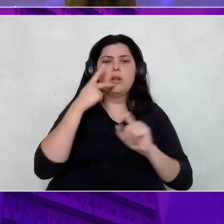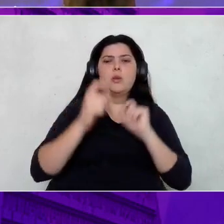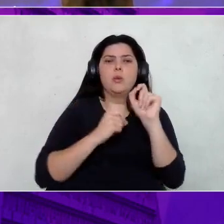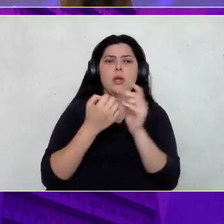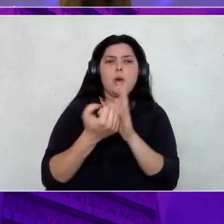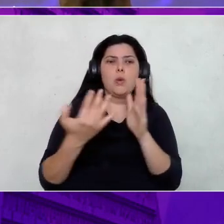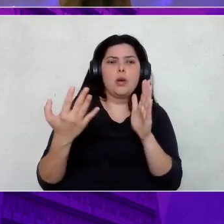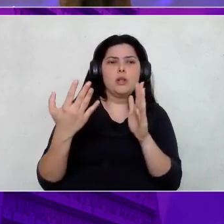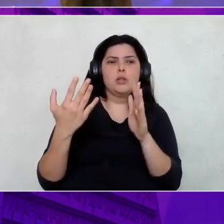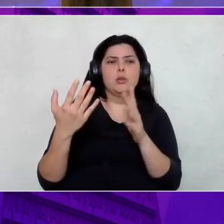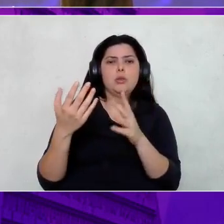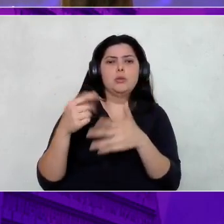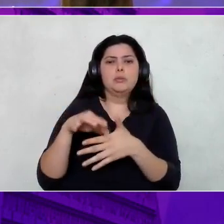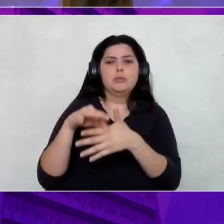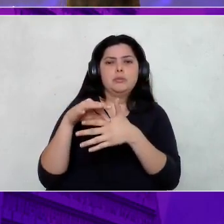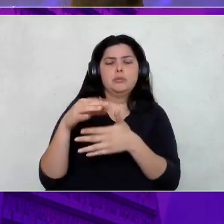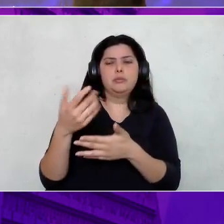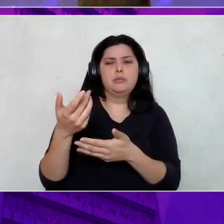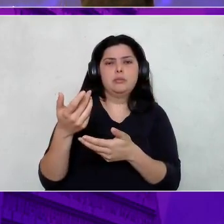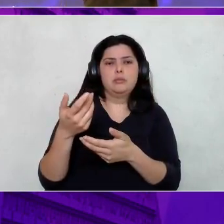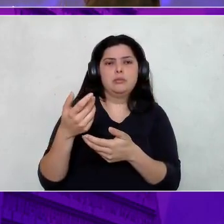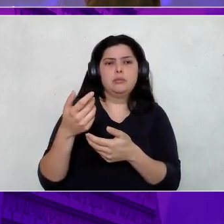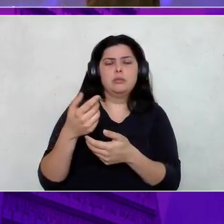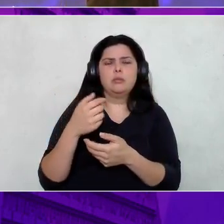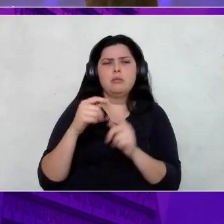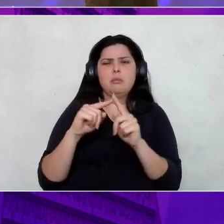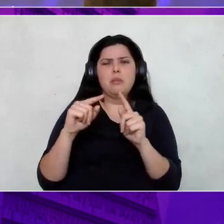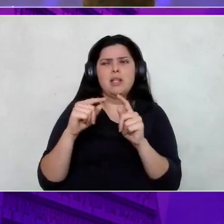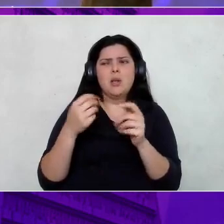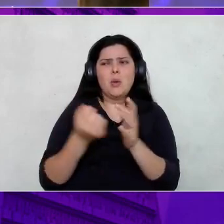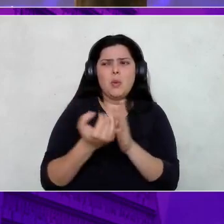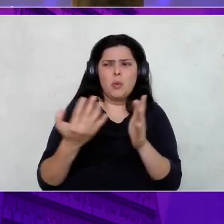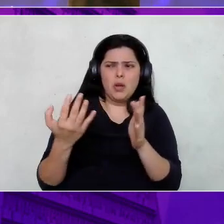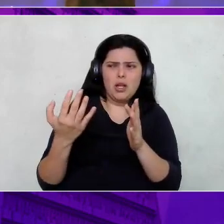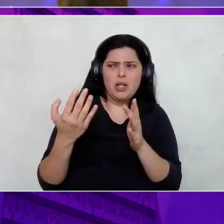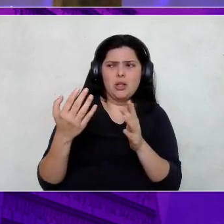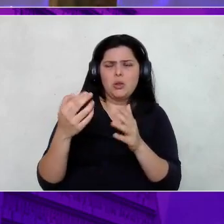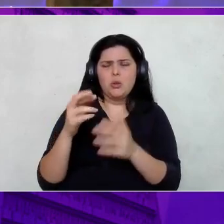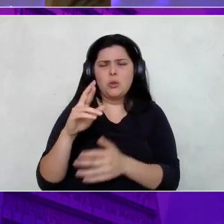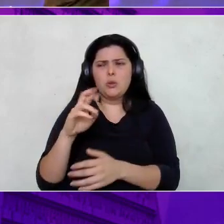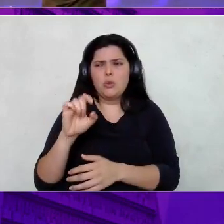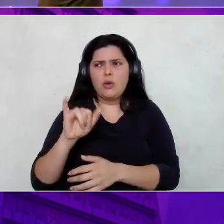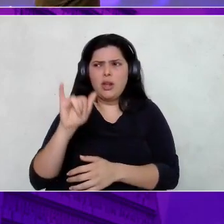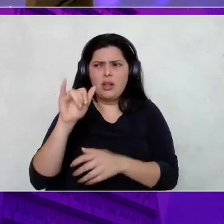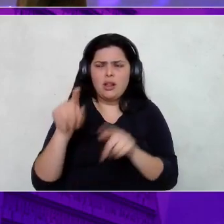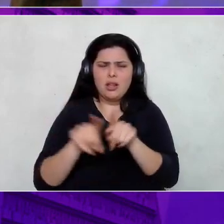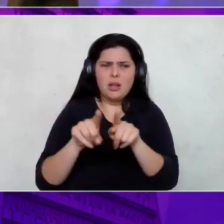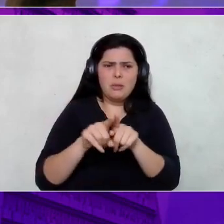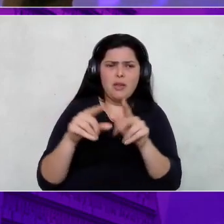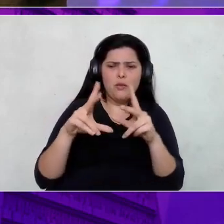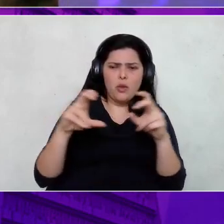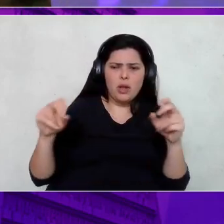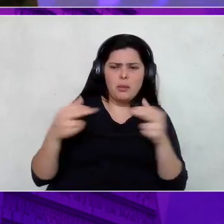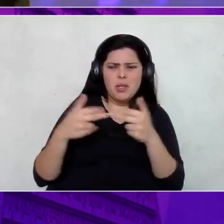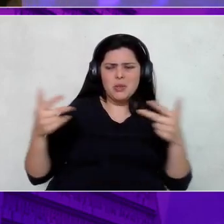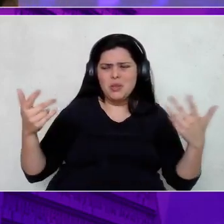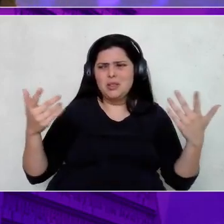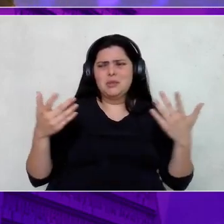management. Fala assim, mas esse negócio é quantum healing, quantum não sei o quê, Floripa, não sei o quê,